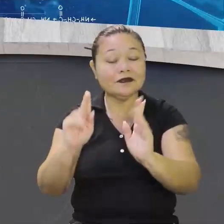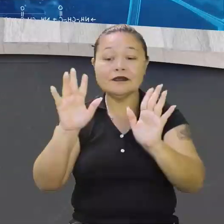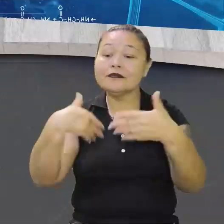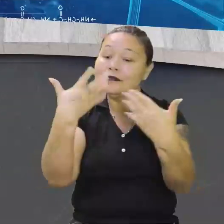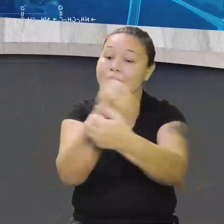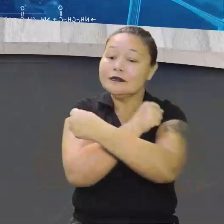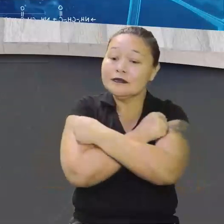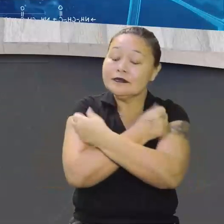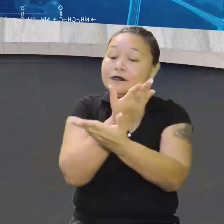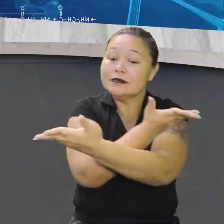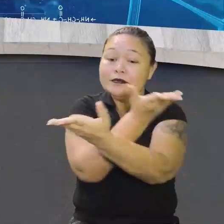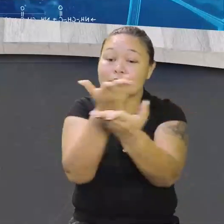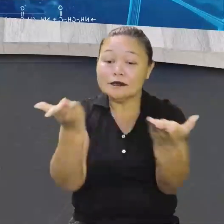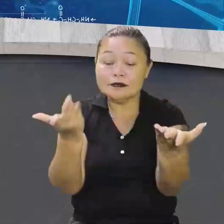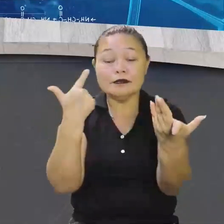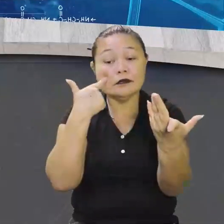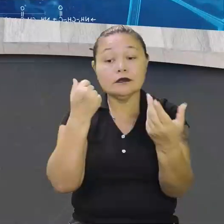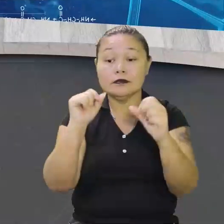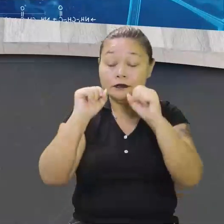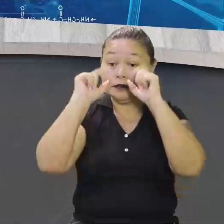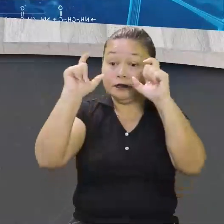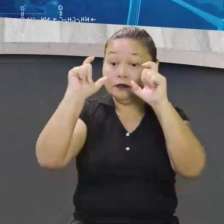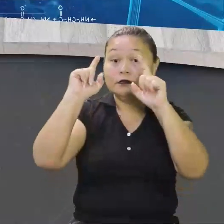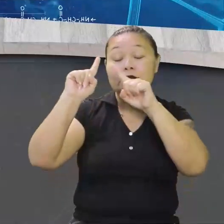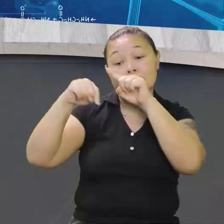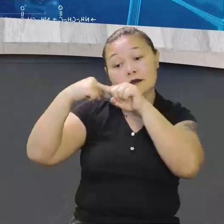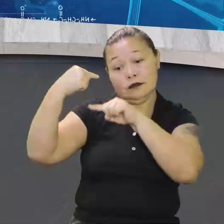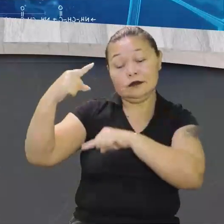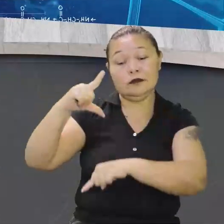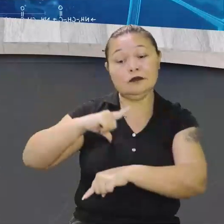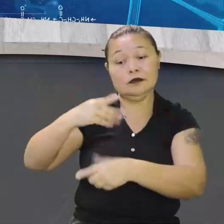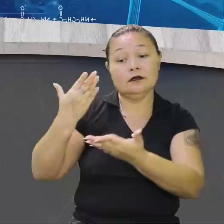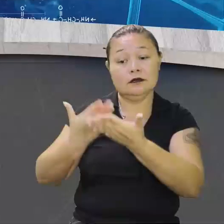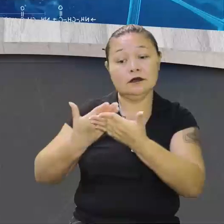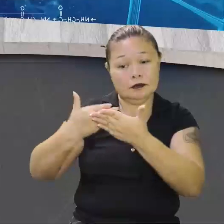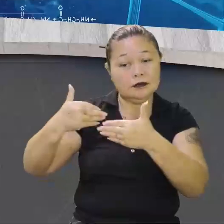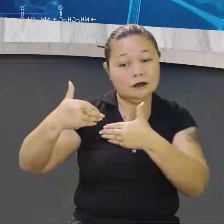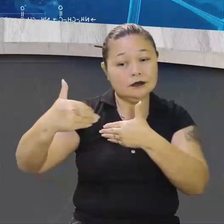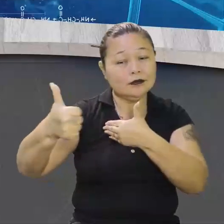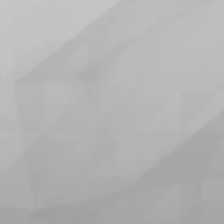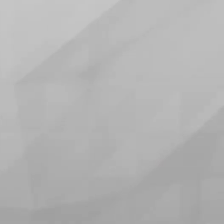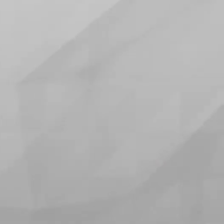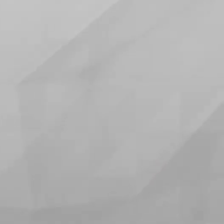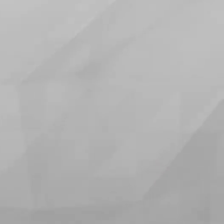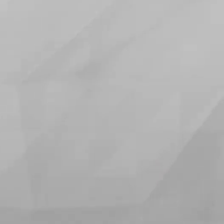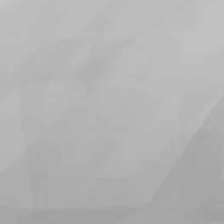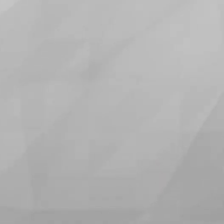grande abraço para vocês, mas fiquem ligados, porque teremos mais aula pela frente. Valeu!